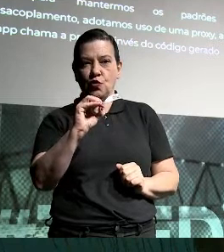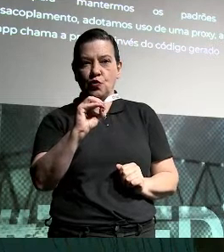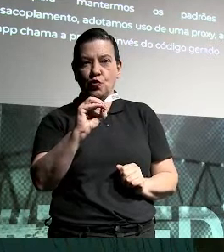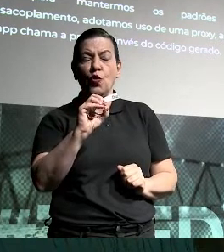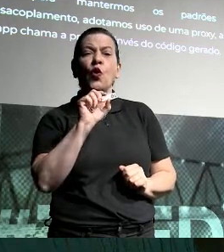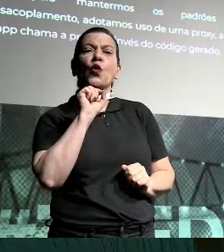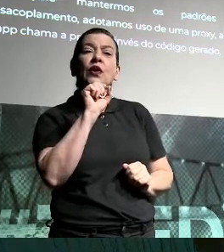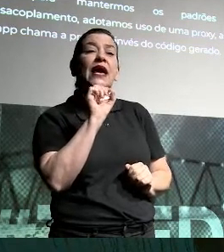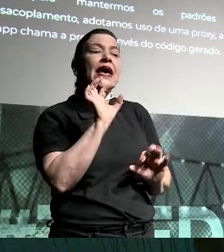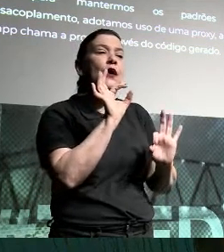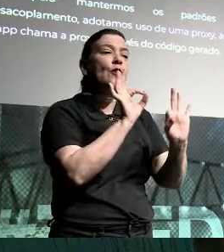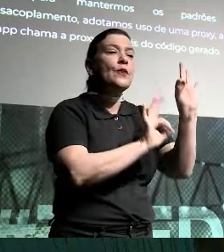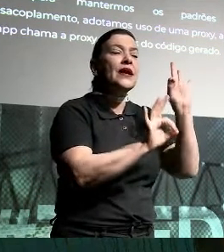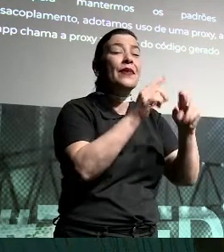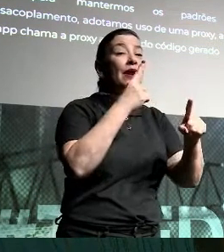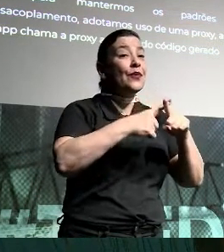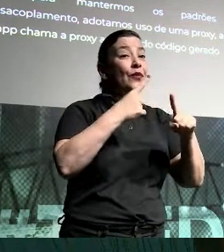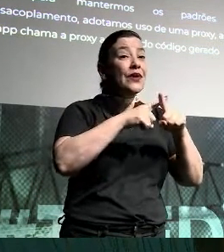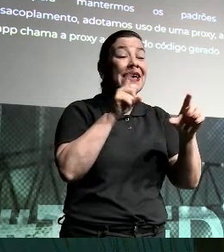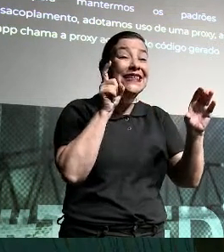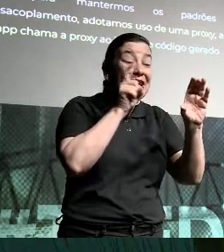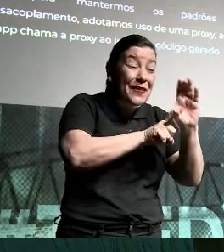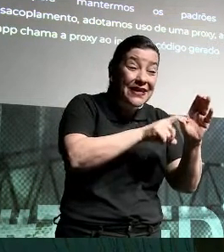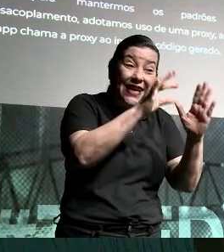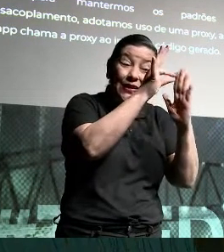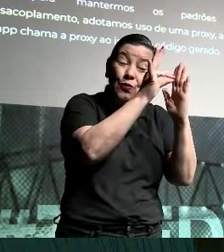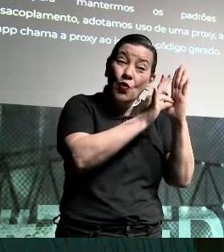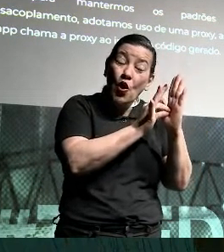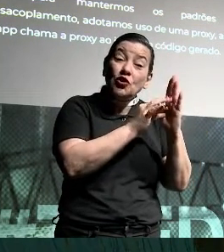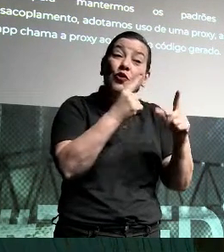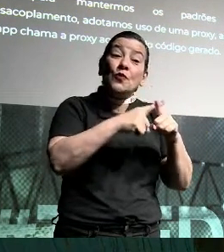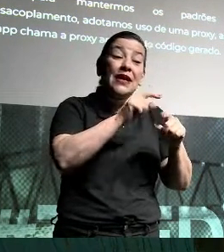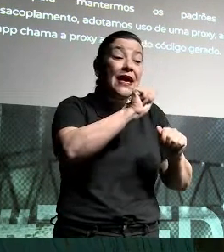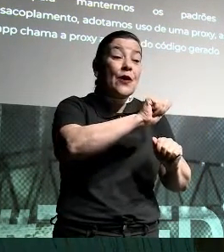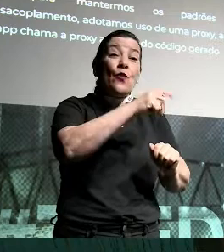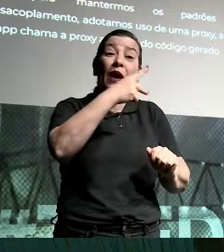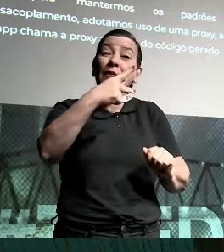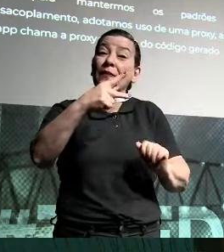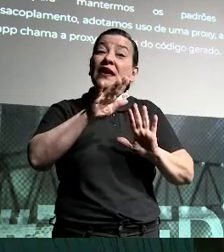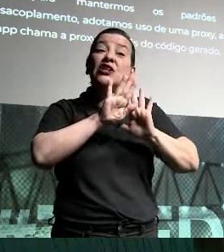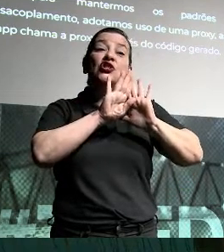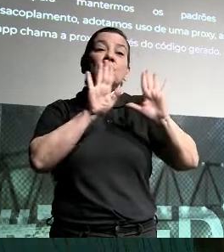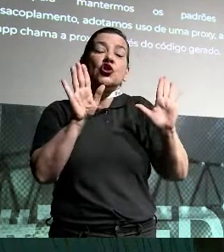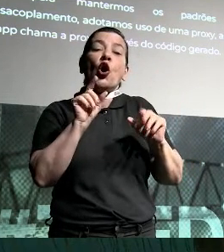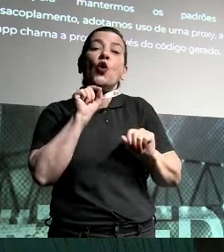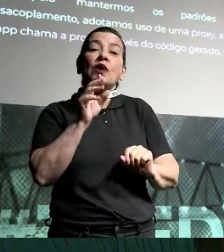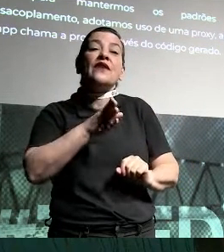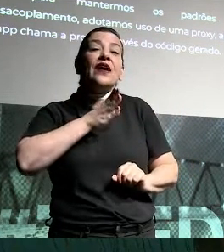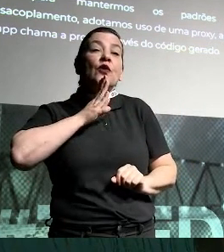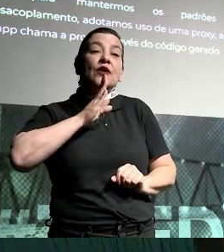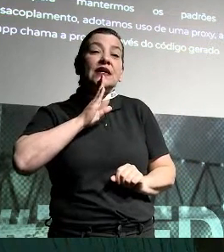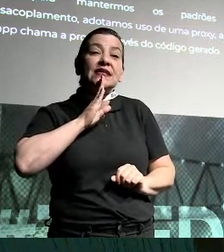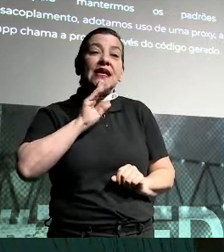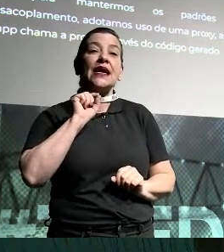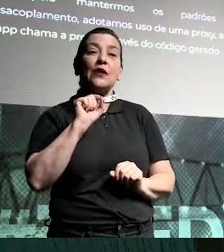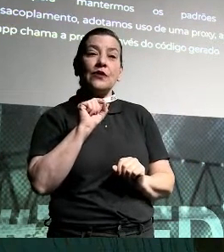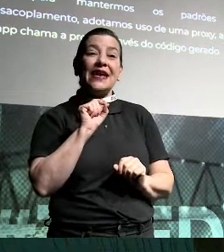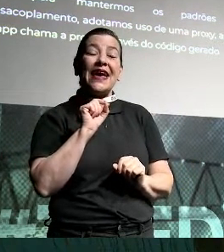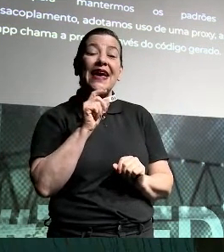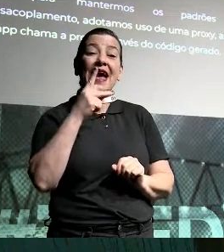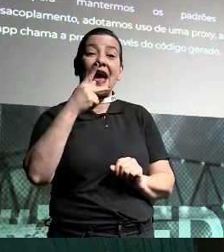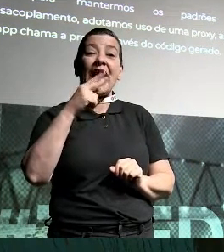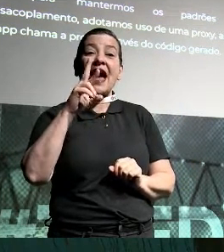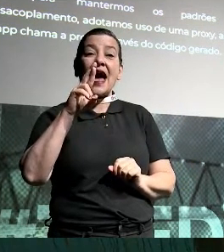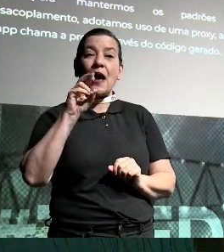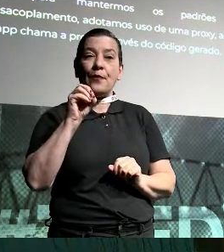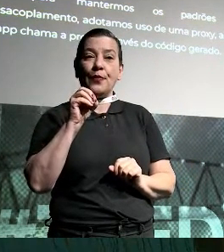não depender daquele código gerado, porque o meu aplicativo ele só vai conhecer a minha proxy, ele não vai conhecer o meu serviço de fato. Então, se eu